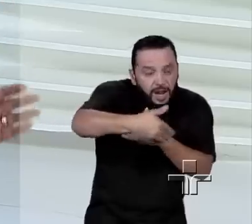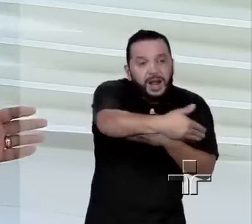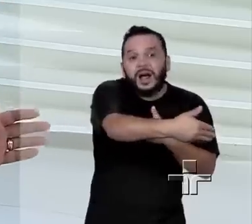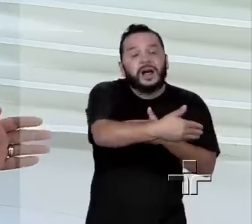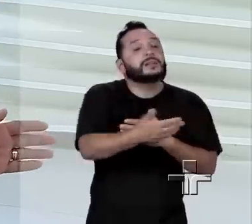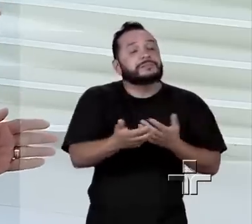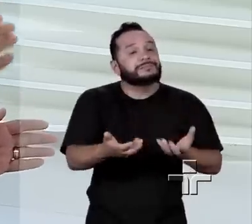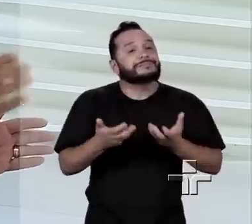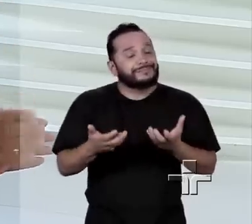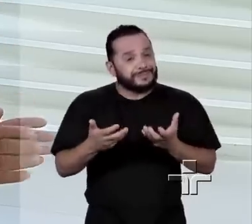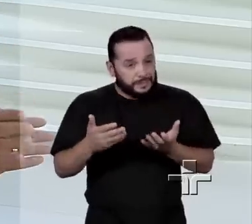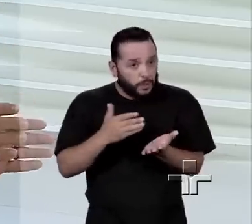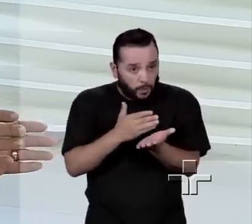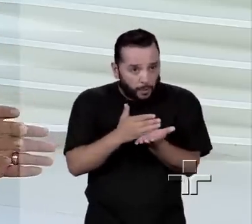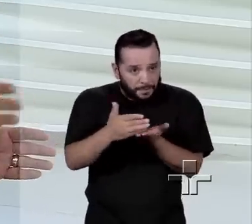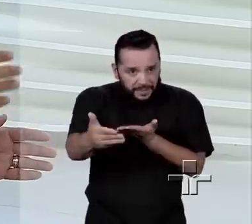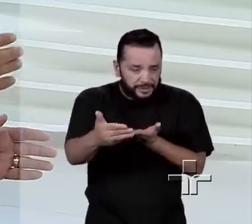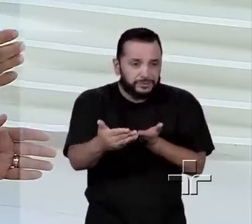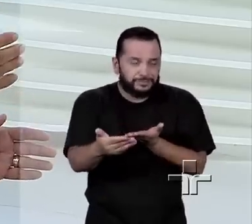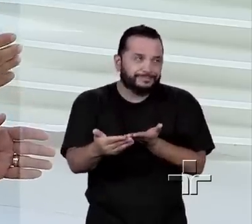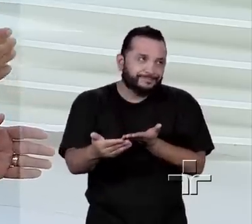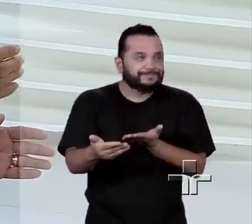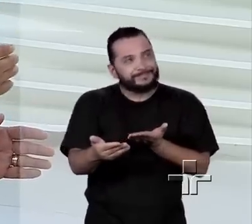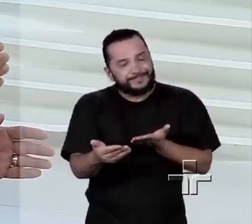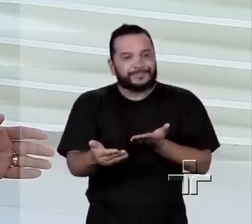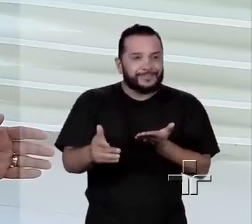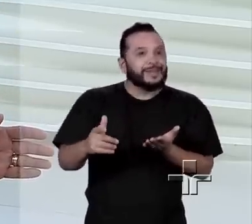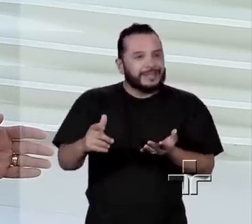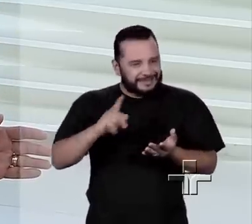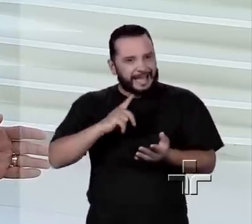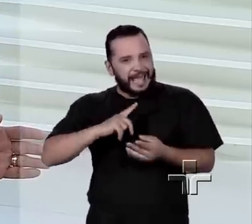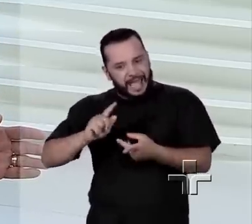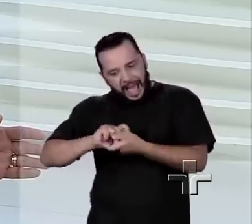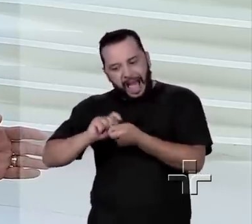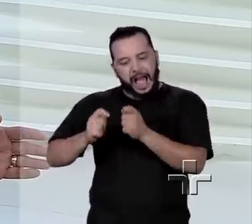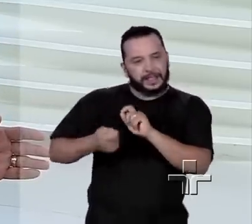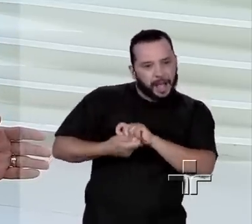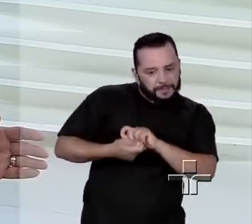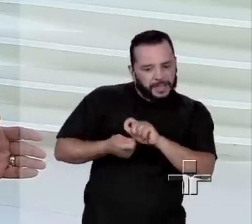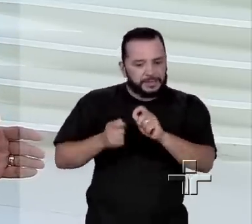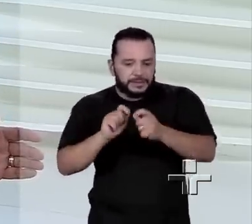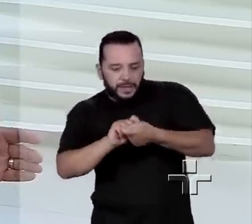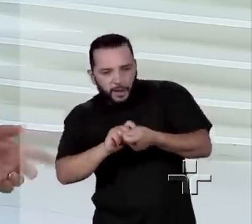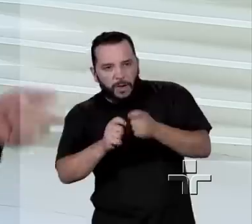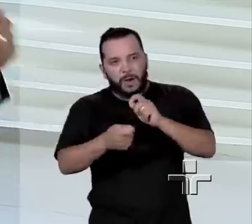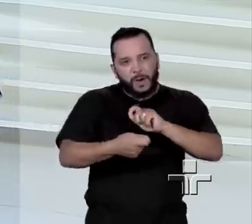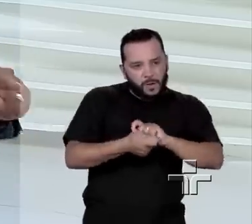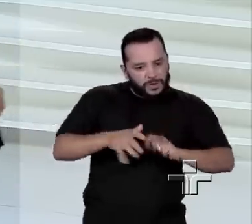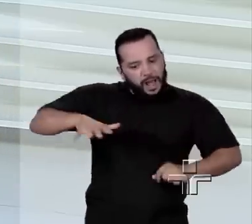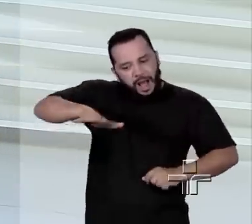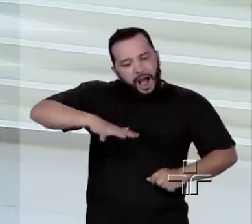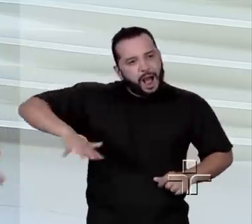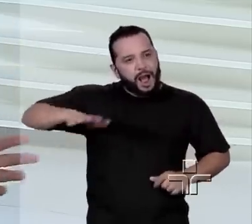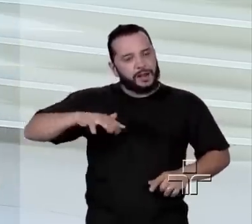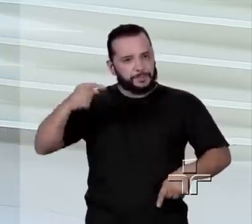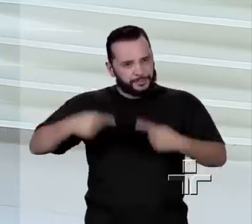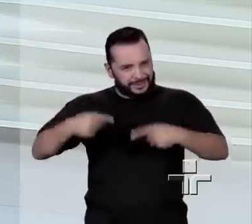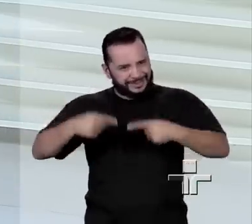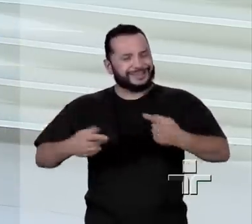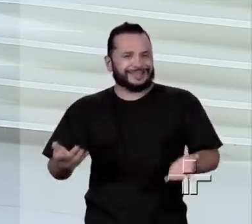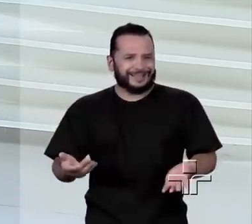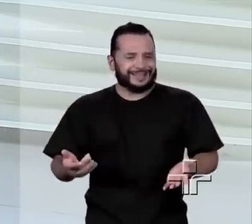disse no princípio, nós teremos também uma adaptação de toda a classe política. Você vai ter a